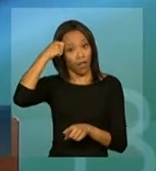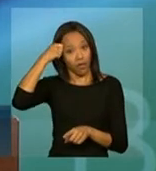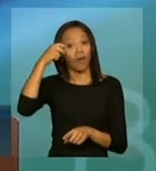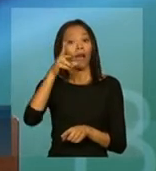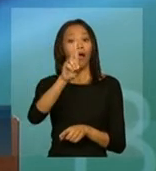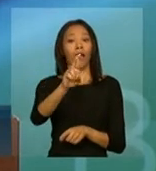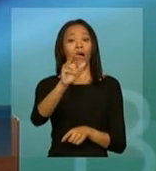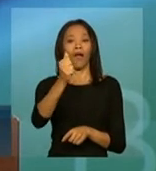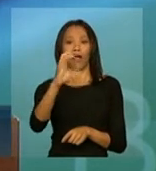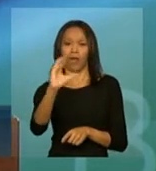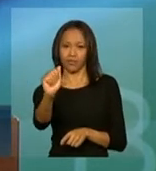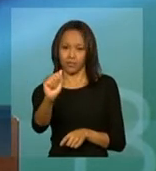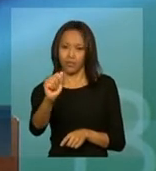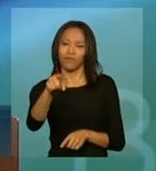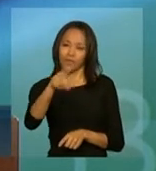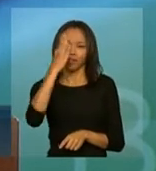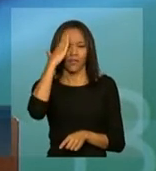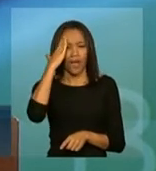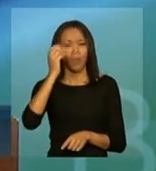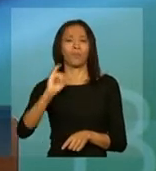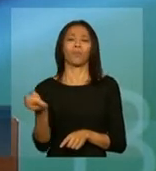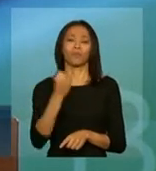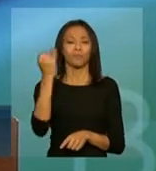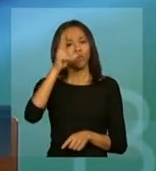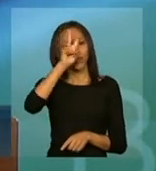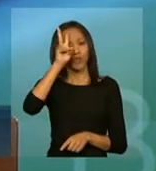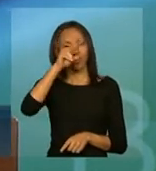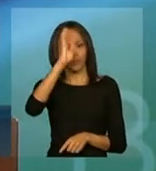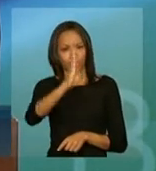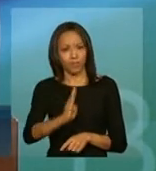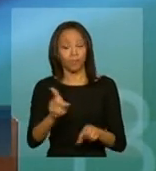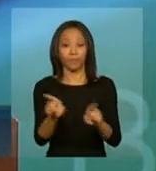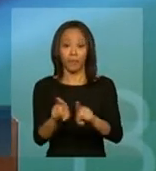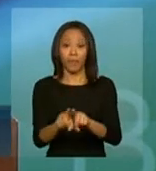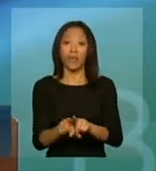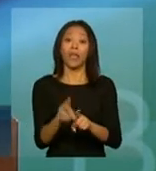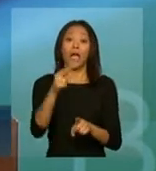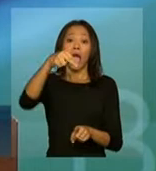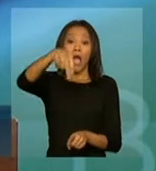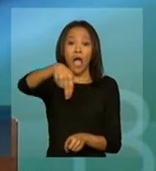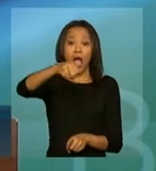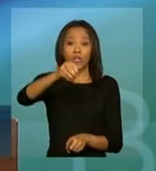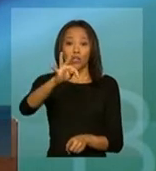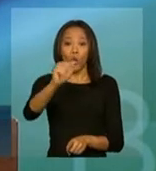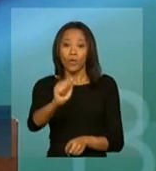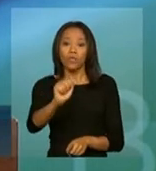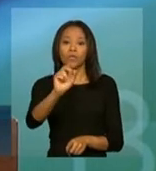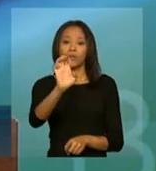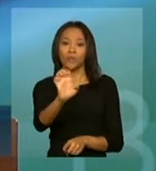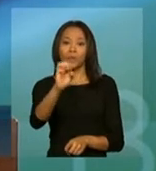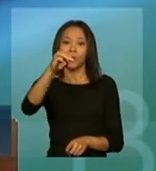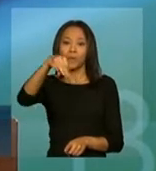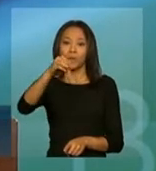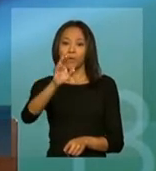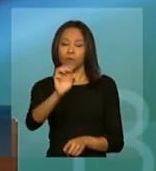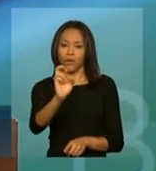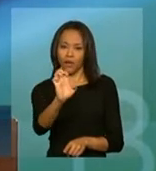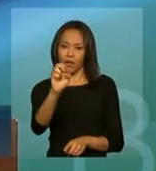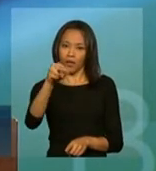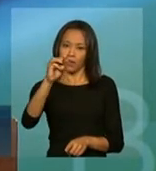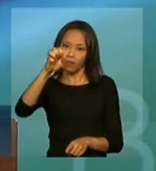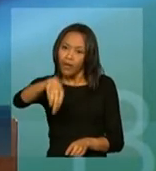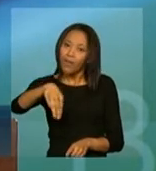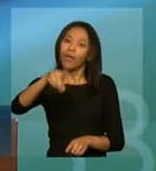a importância que isso tem para a história do Brasil. A nota do Enem é também a porta de entrada republicana para o programa Ciências